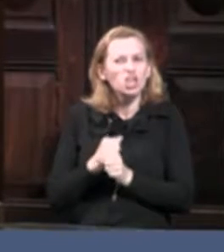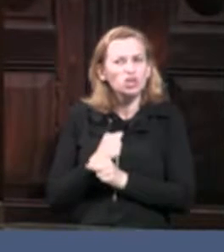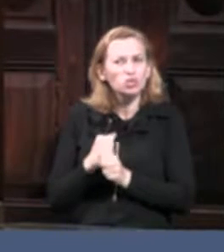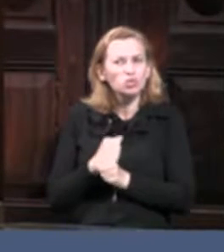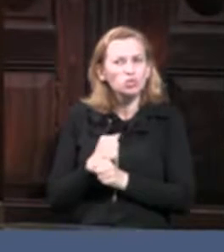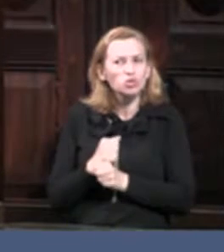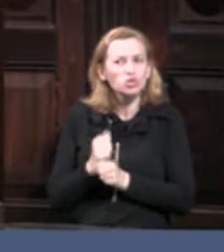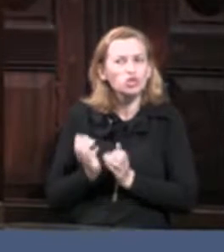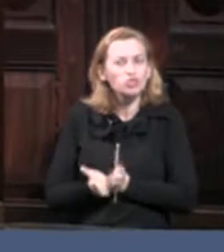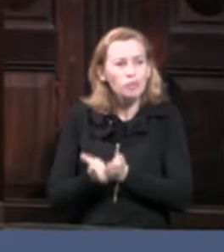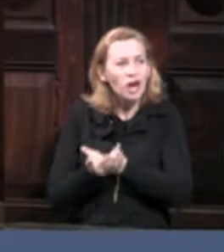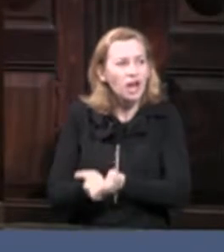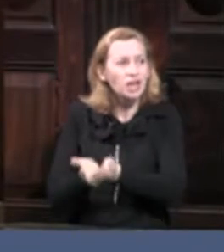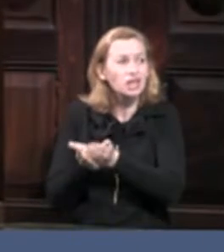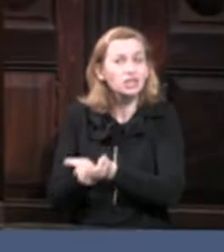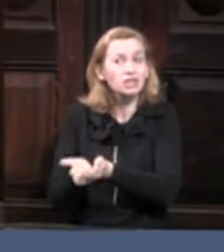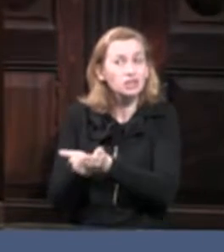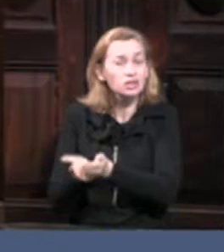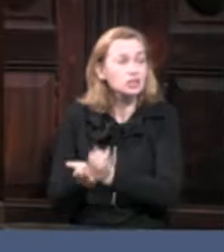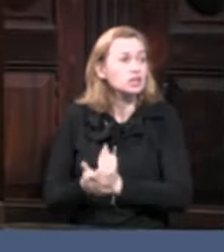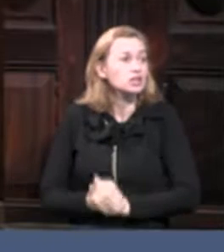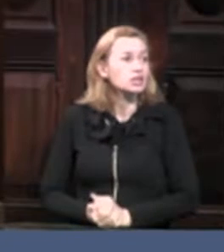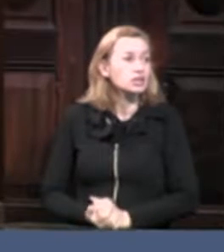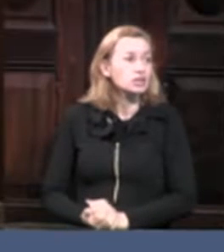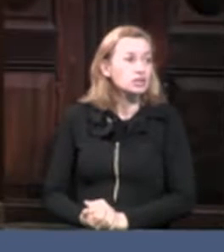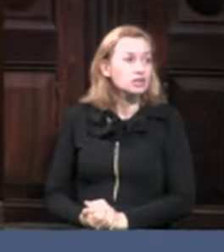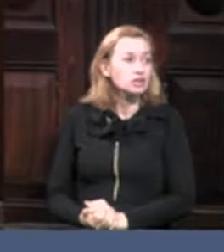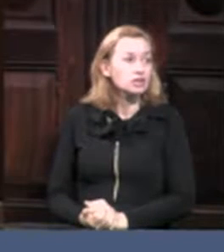concessão das barcas, em que